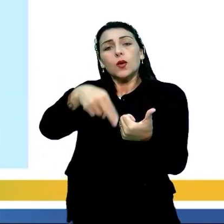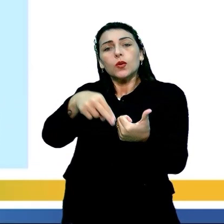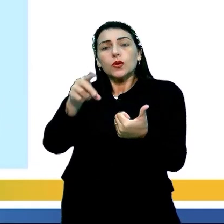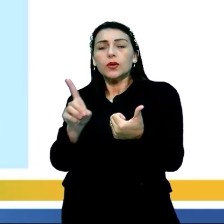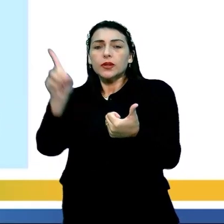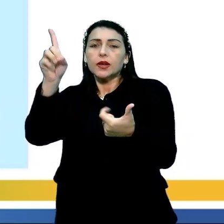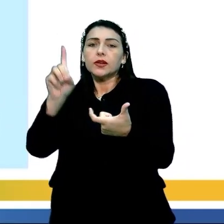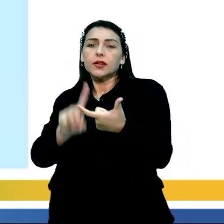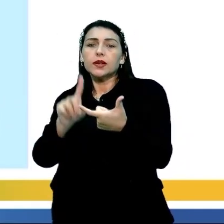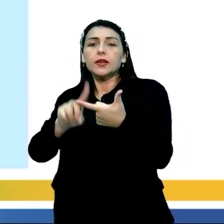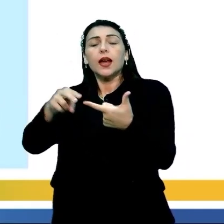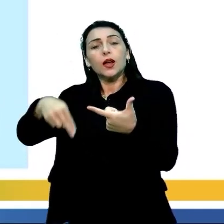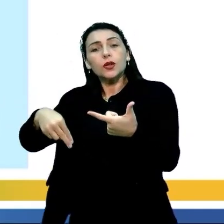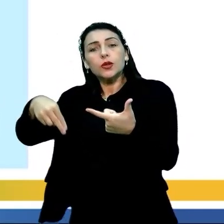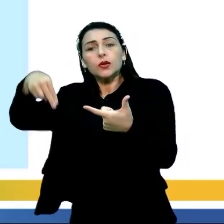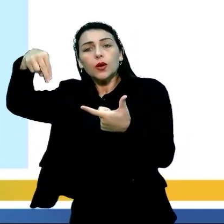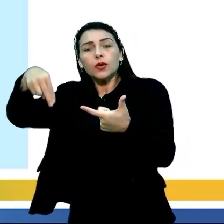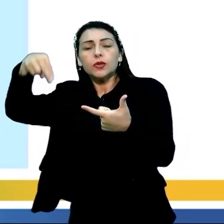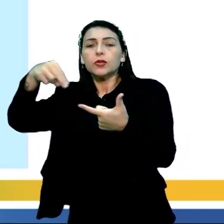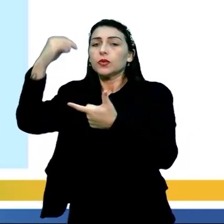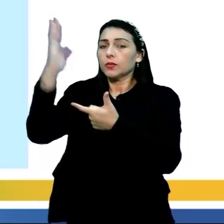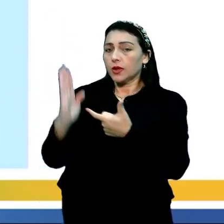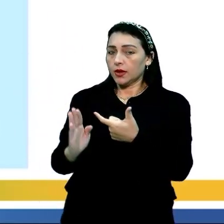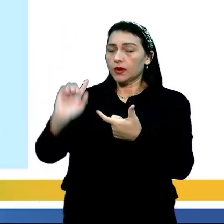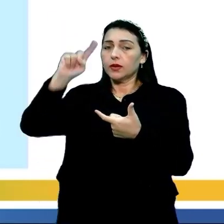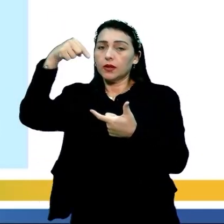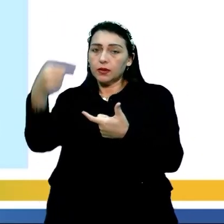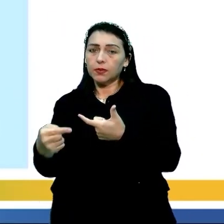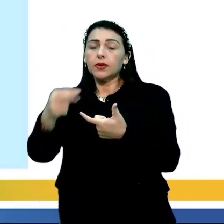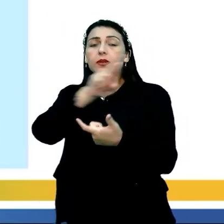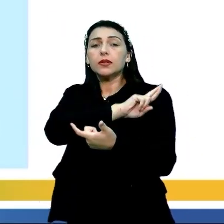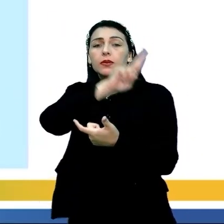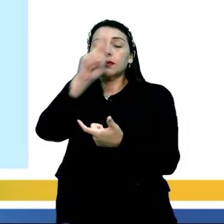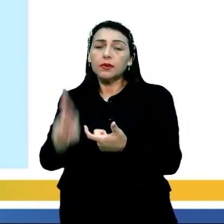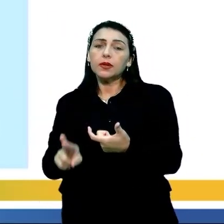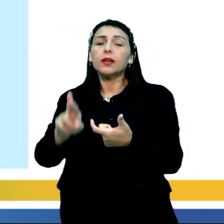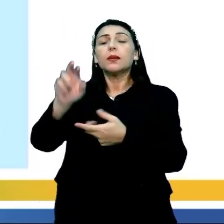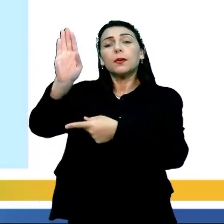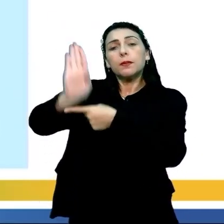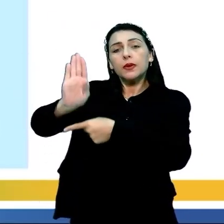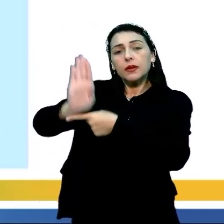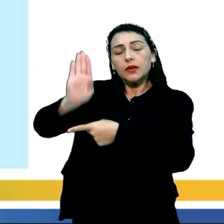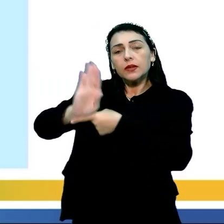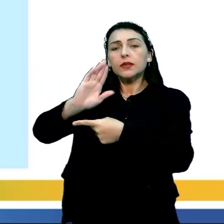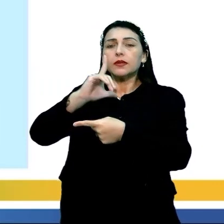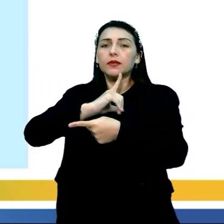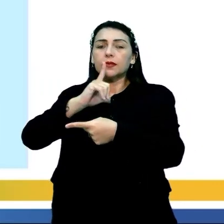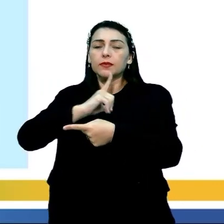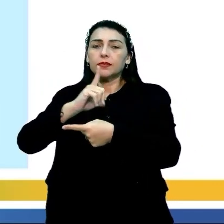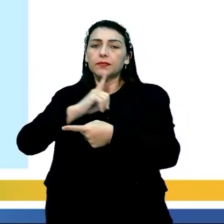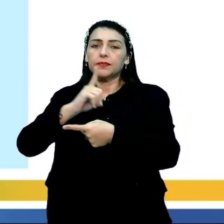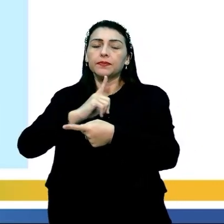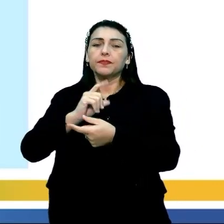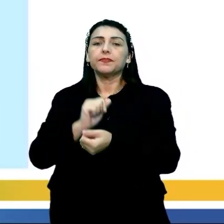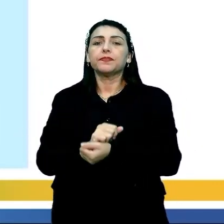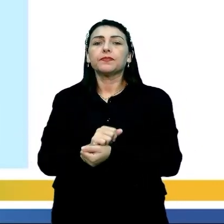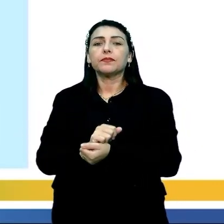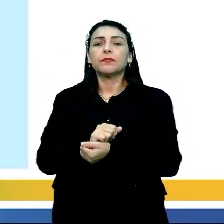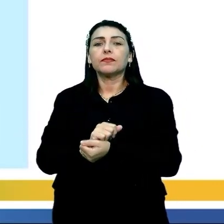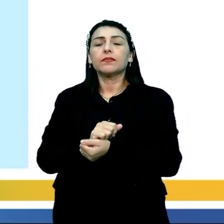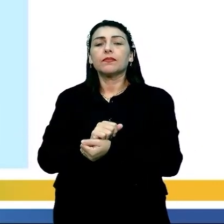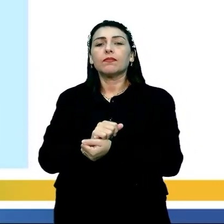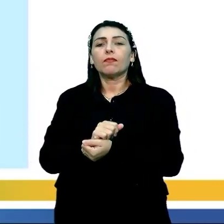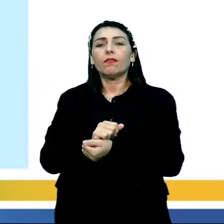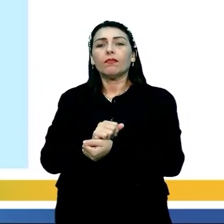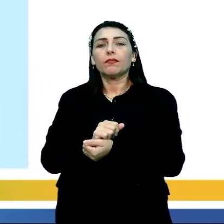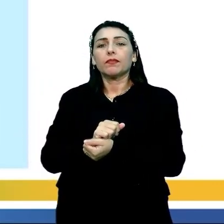Nordeste e a região Norte do Brasil. Logo em seguida, representado pela letra B, a gente tem a